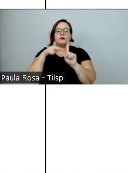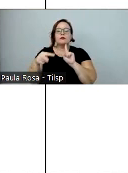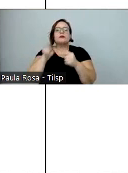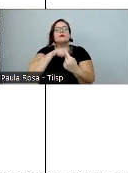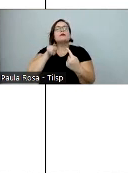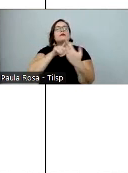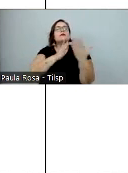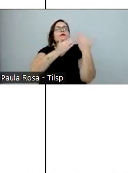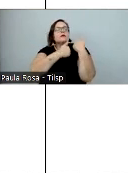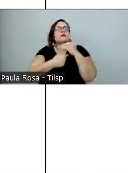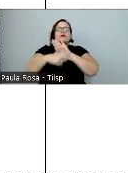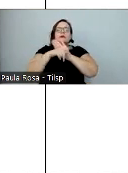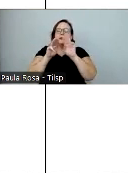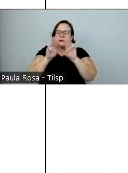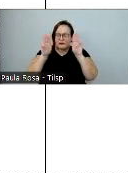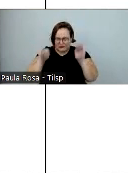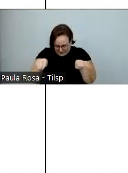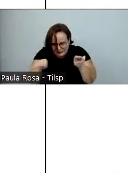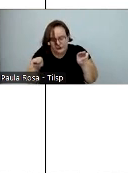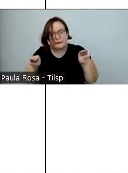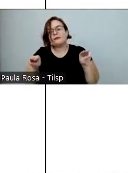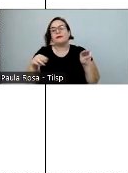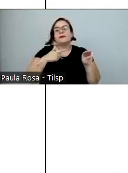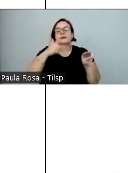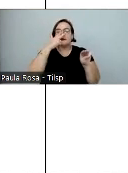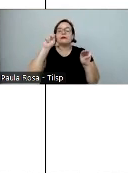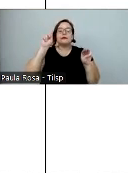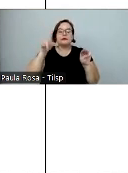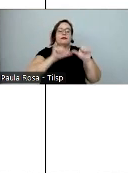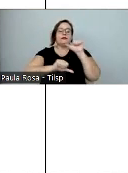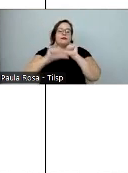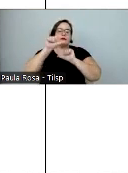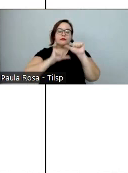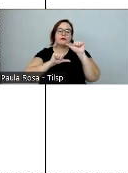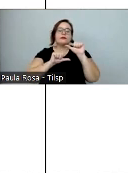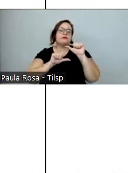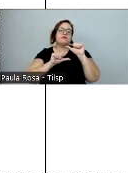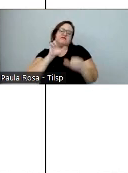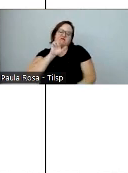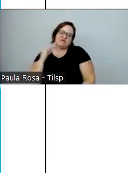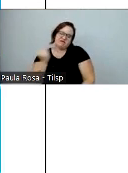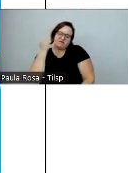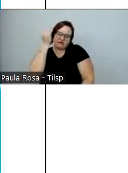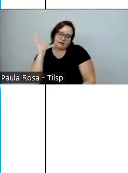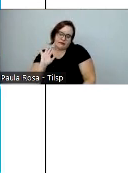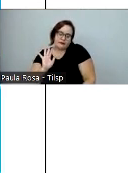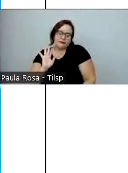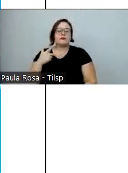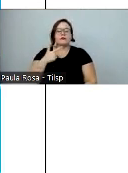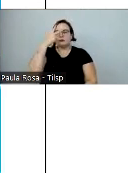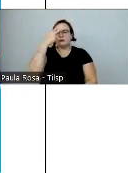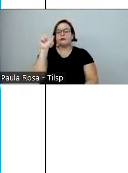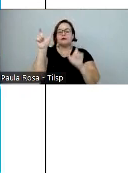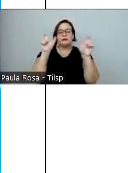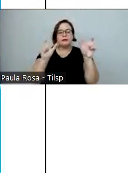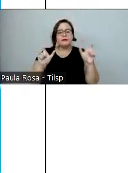em primeiro lugar eu acho que ainda que seja uma mudança é pouco relevante para algumas pessoas eu considero que o ter os termos